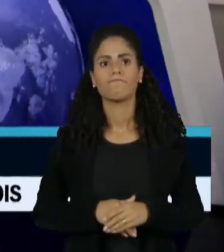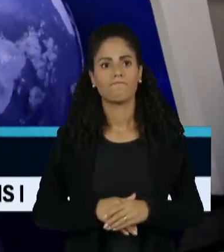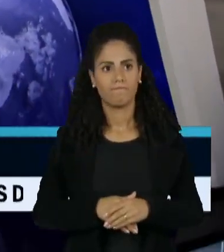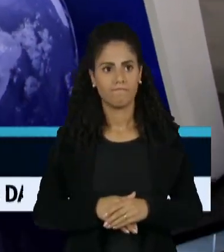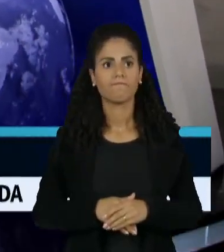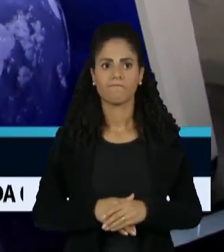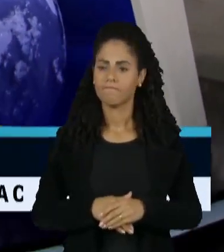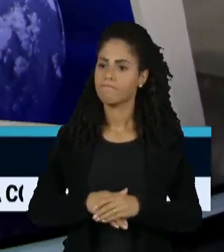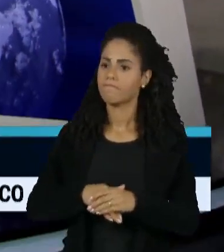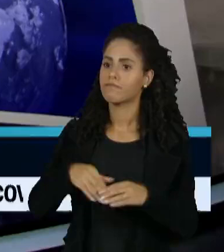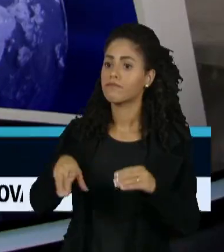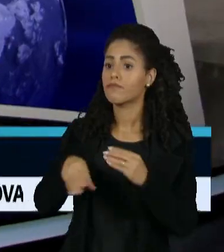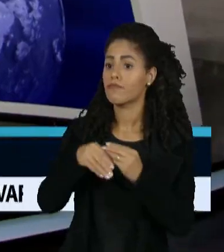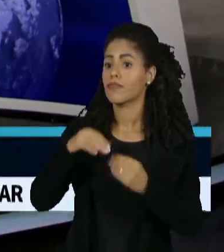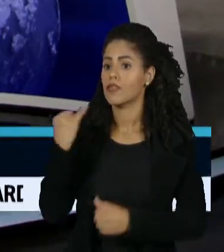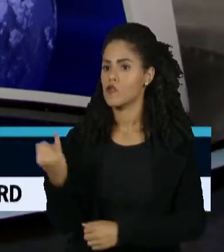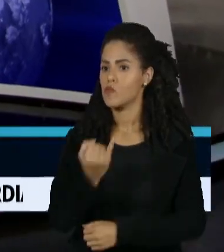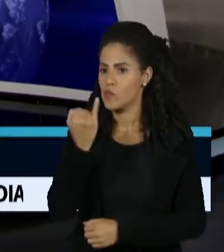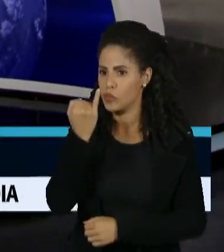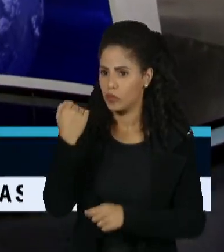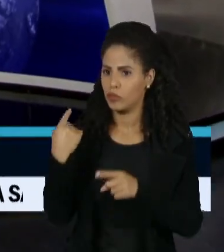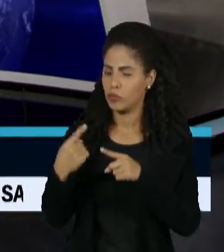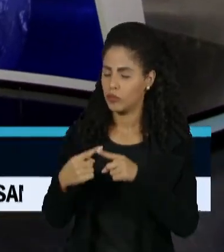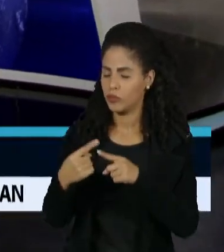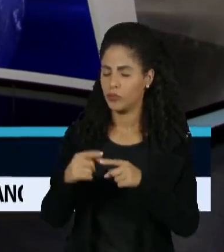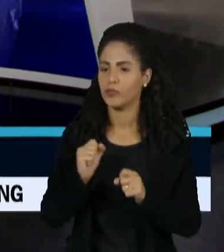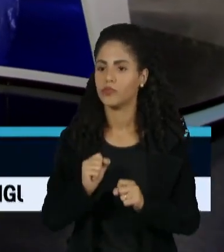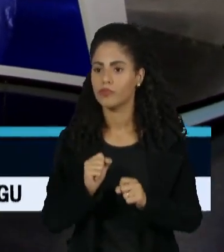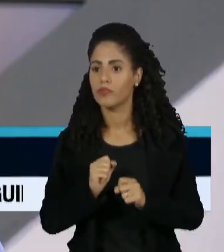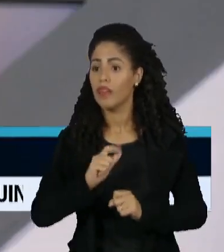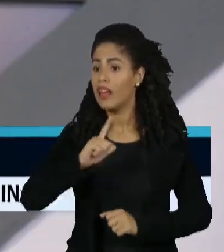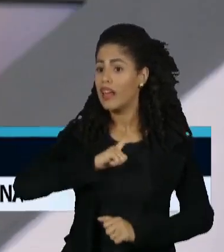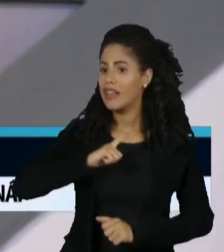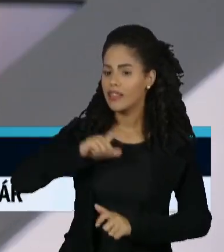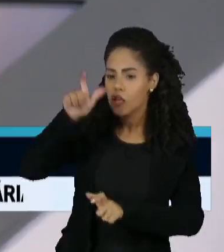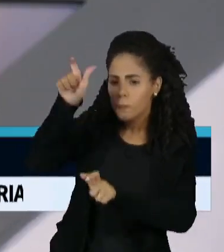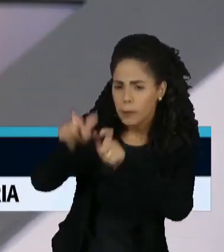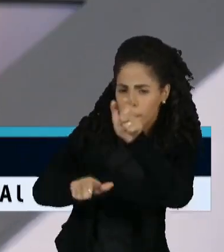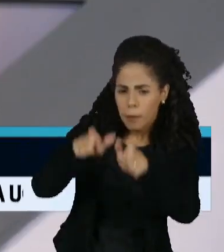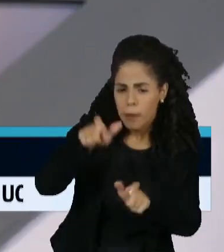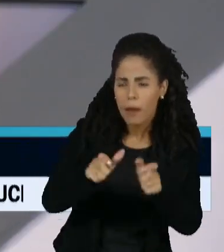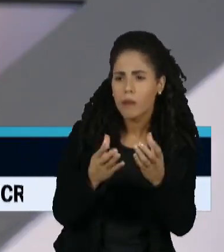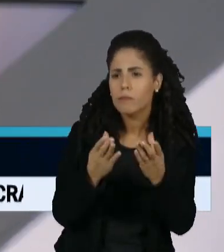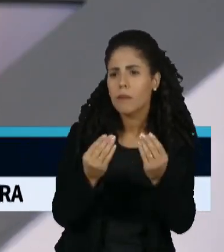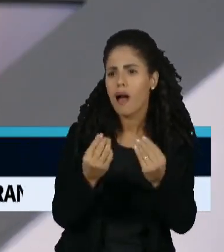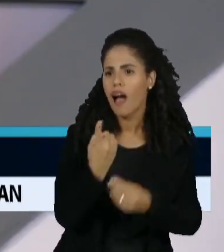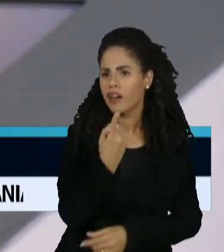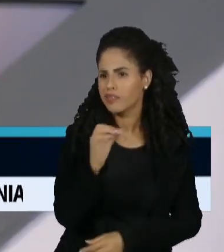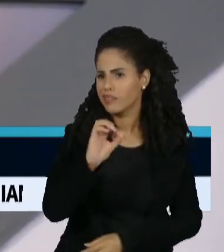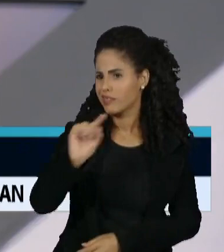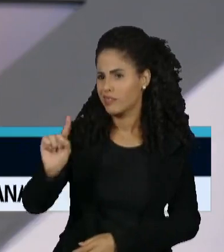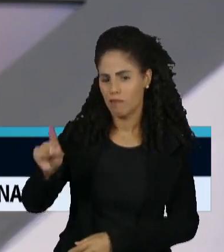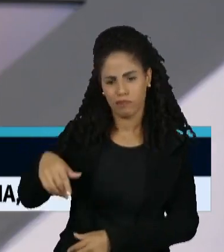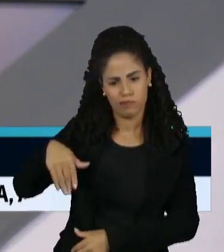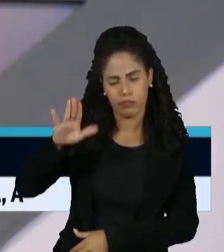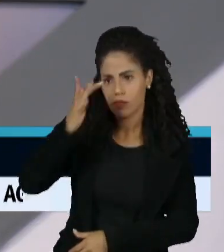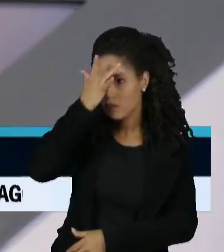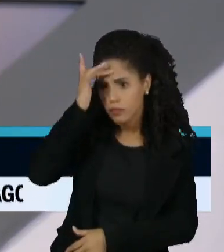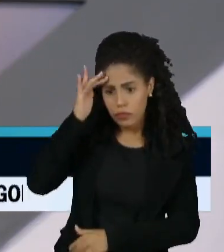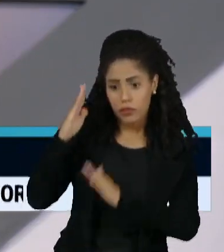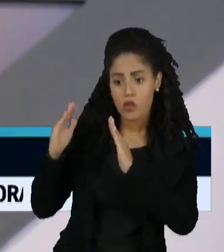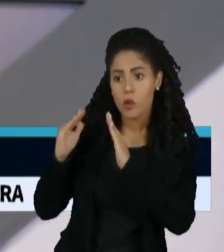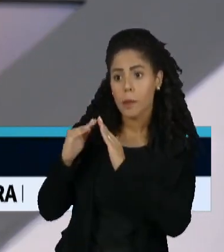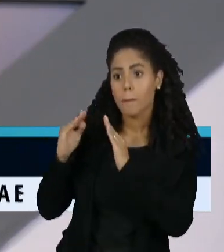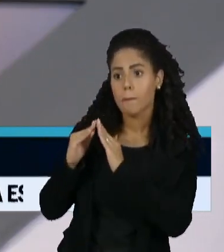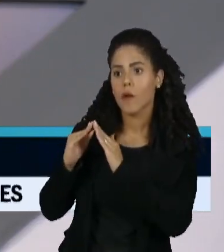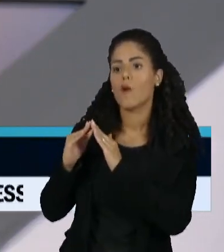Só um comentário. É importante dizer que existem muitos brasileiros lá, são centenas de brasileiros que fazem parte